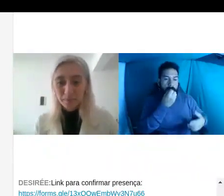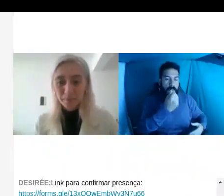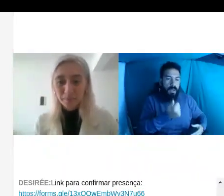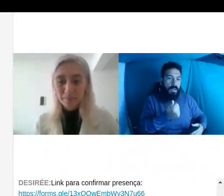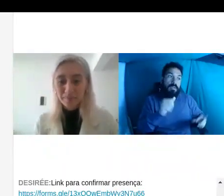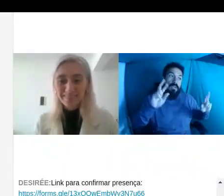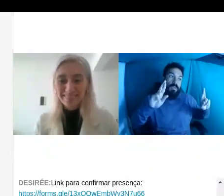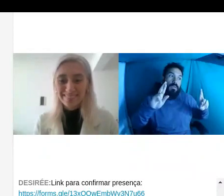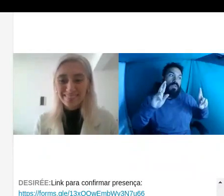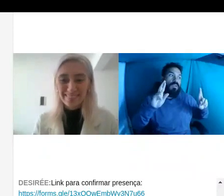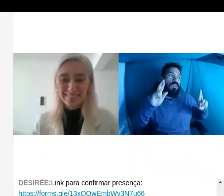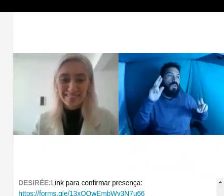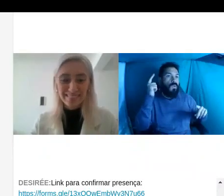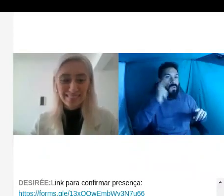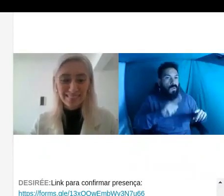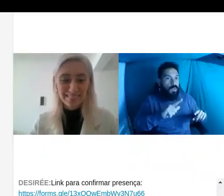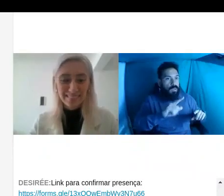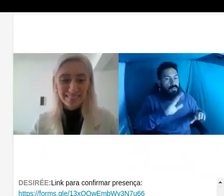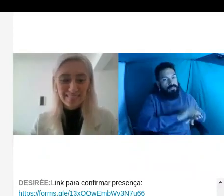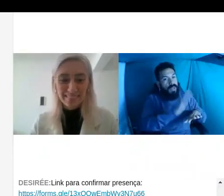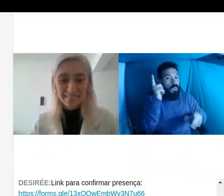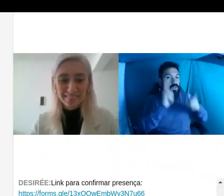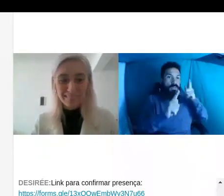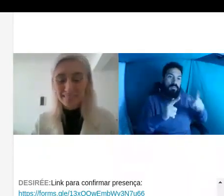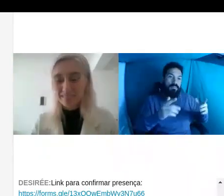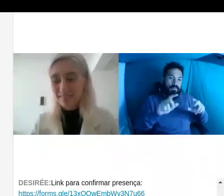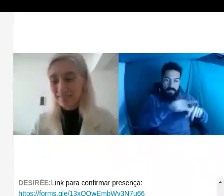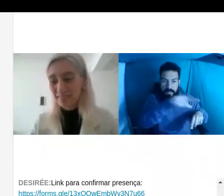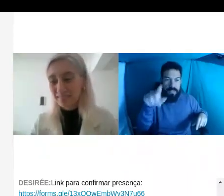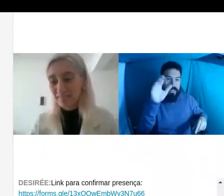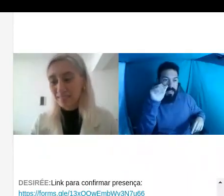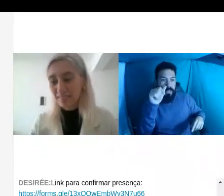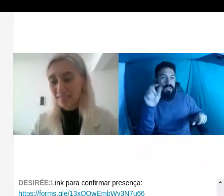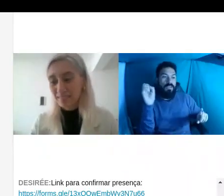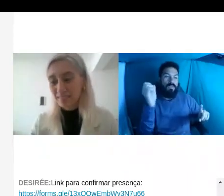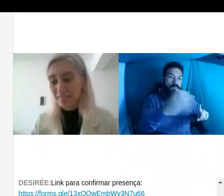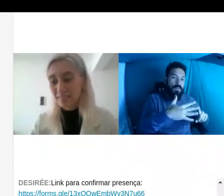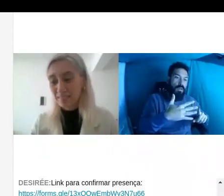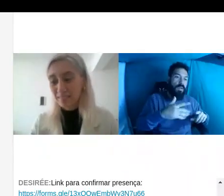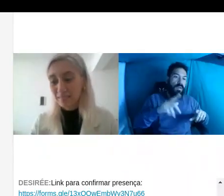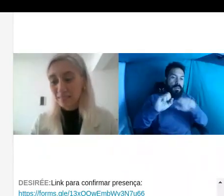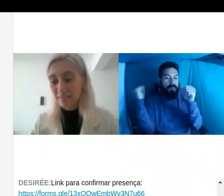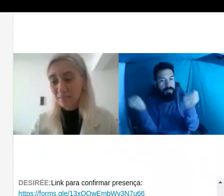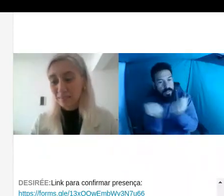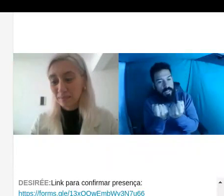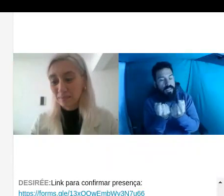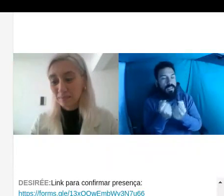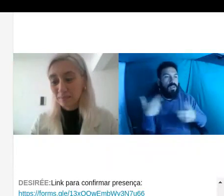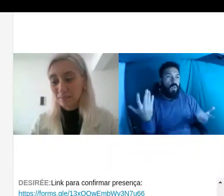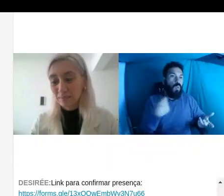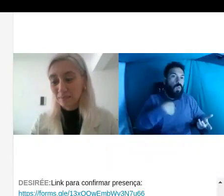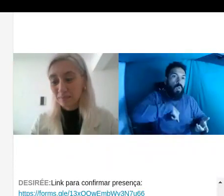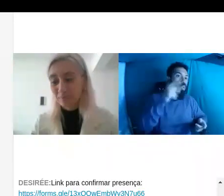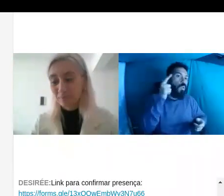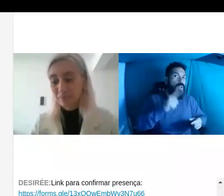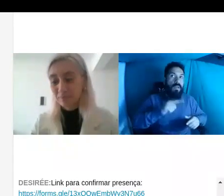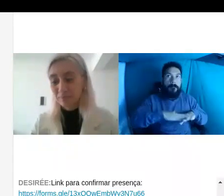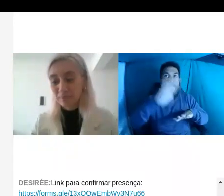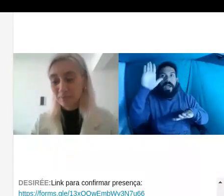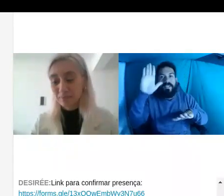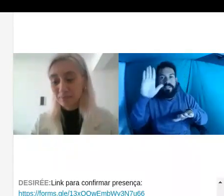possa conversar outras vezes, todos nós, vocês que estão assistindo, o UFPEL, seminário, enfim, que a gente possa ter outras edições e